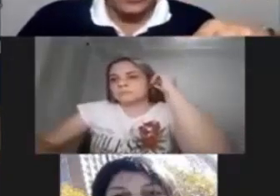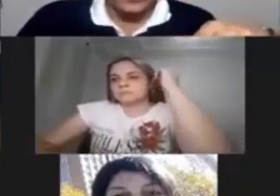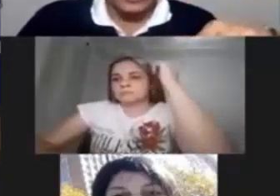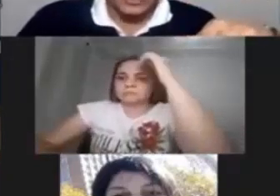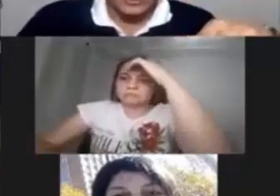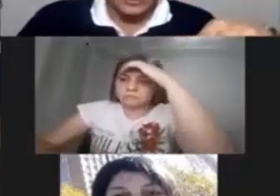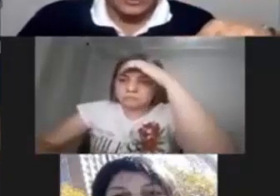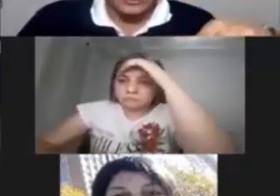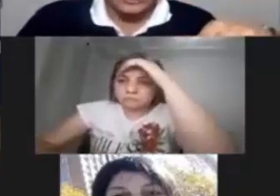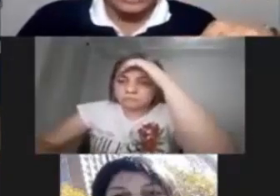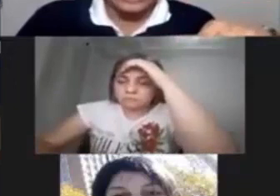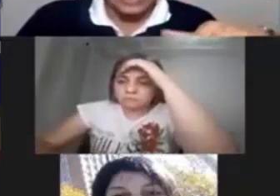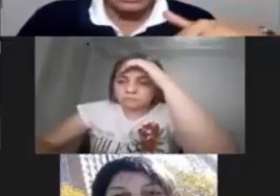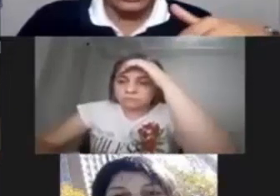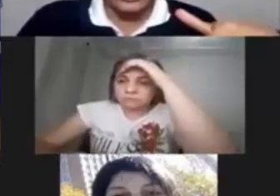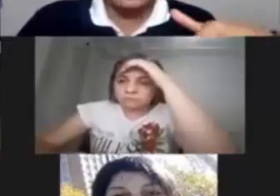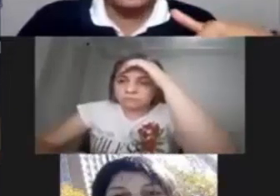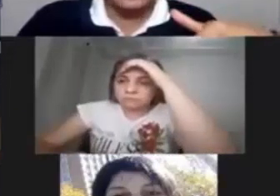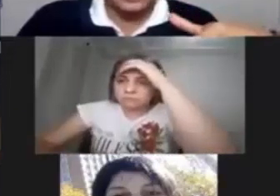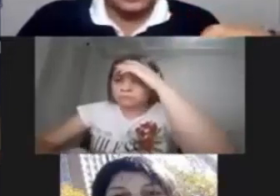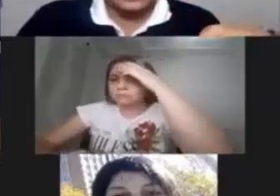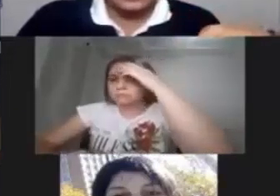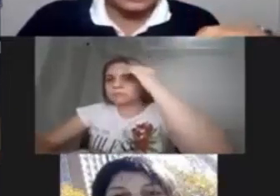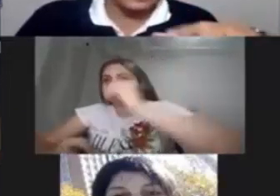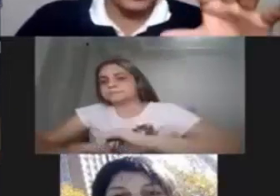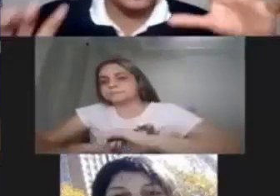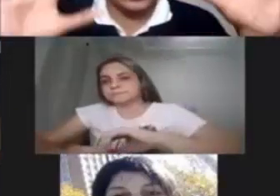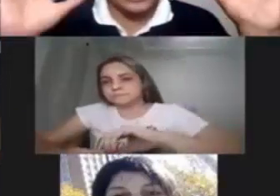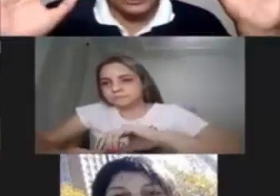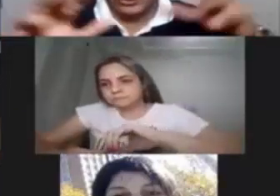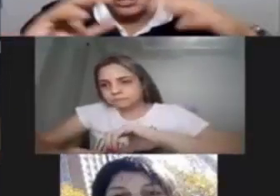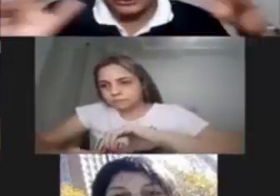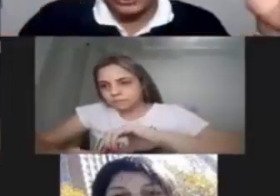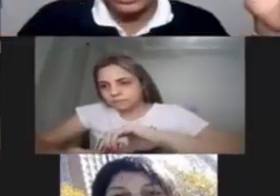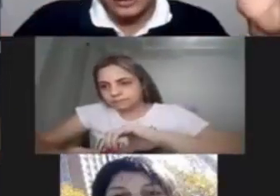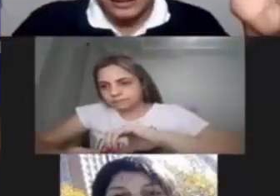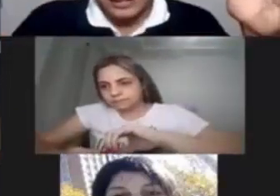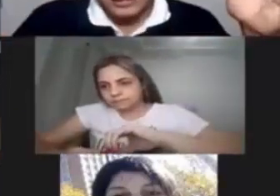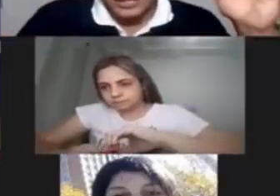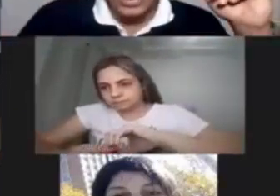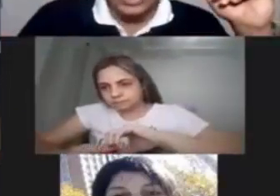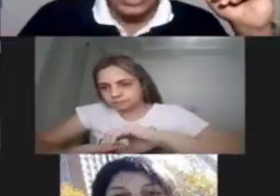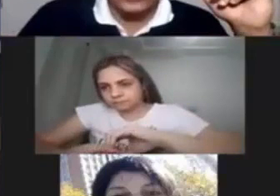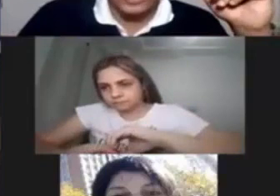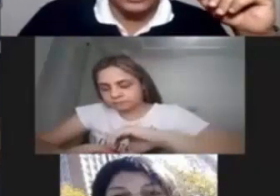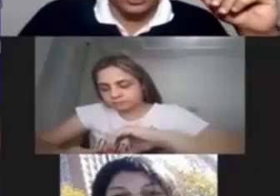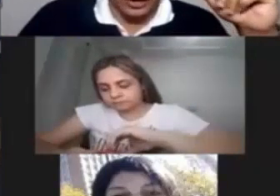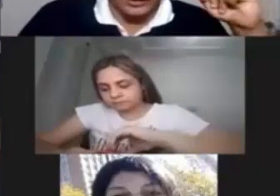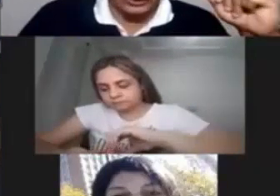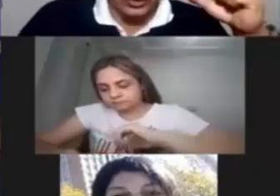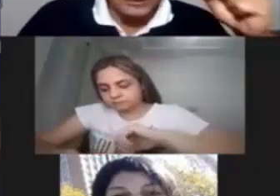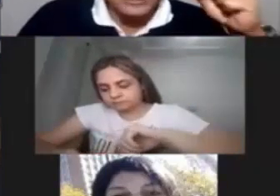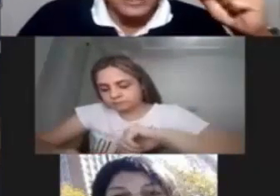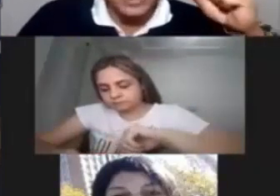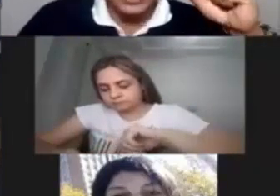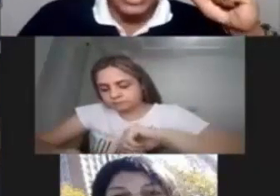então é você já imaginou que pode acontecer eu estou conjecturando né? dele chegar lá e falar olha